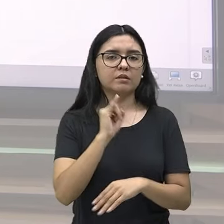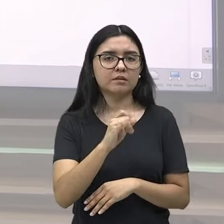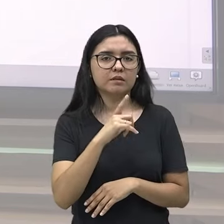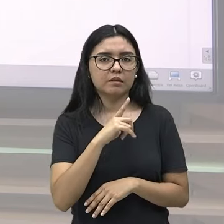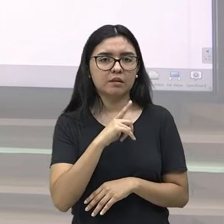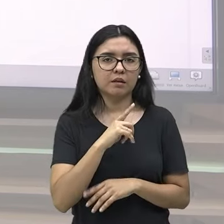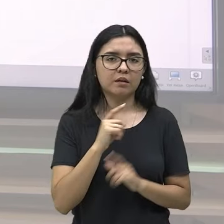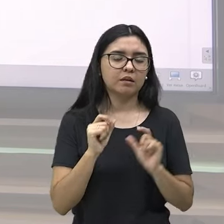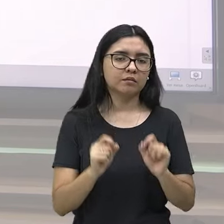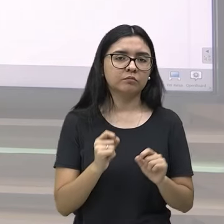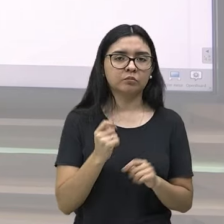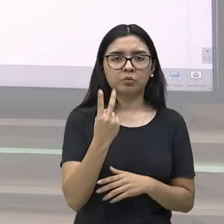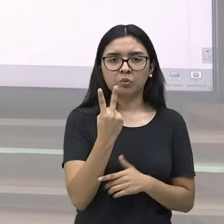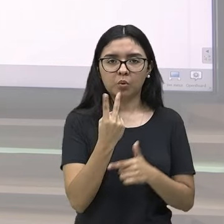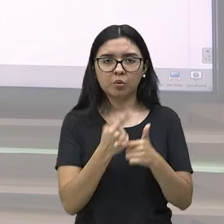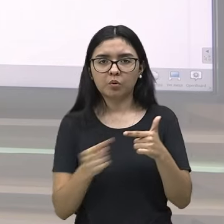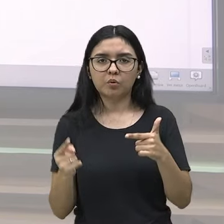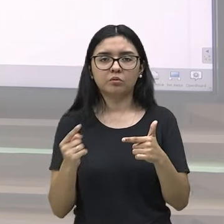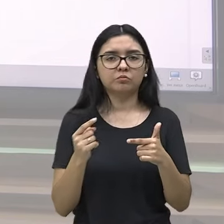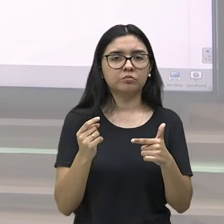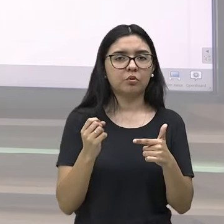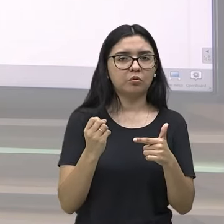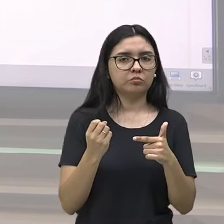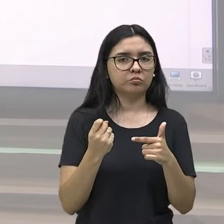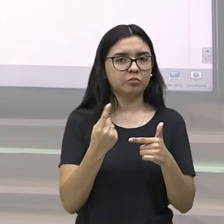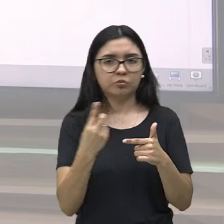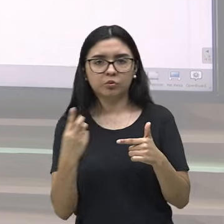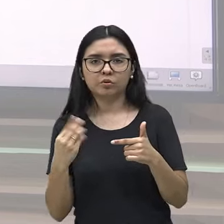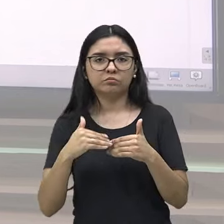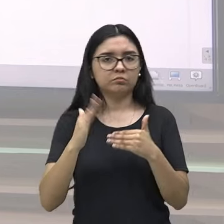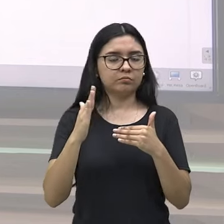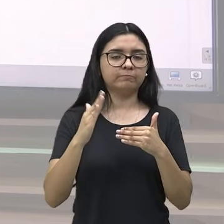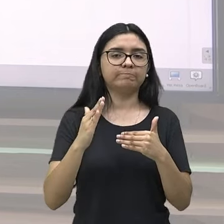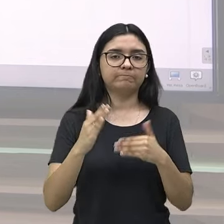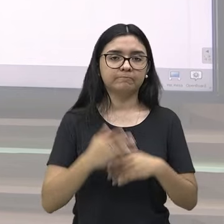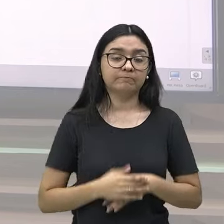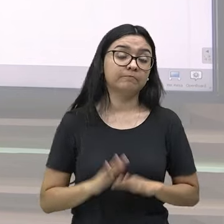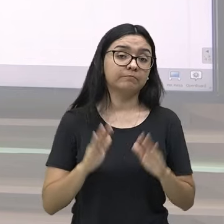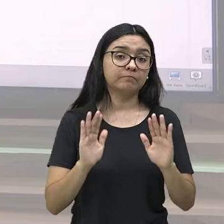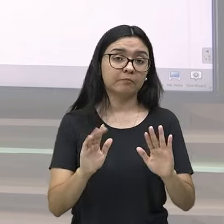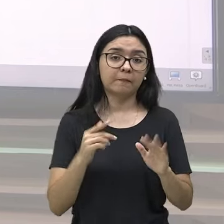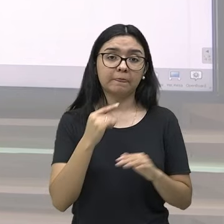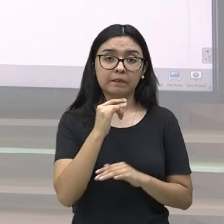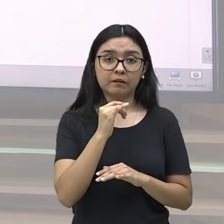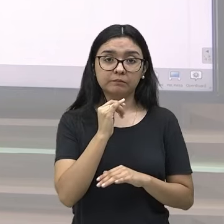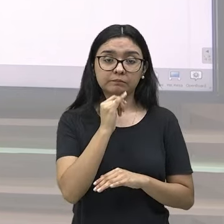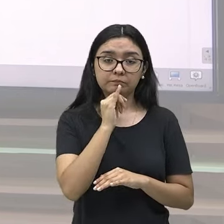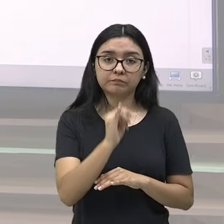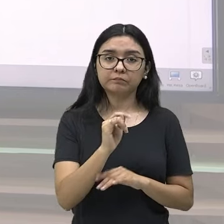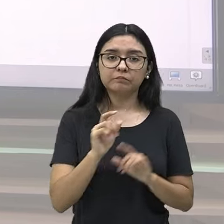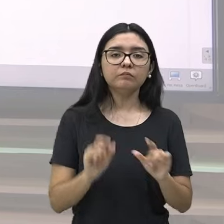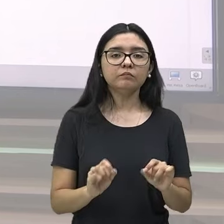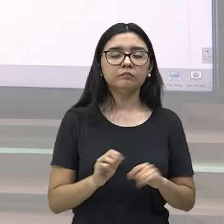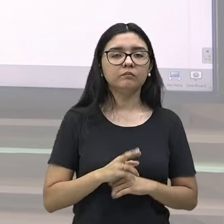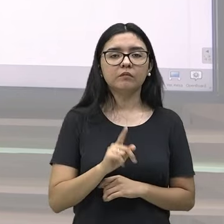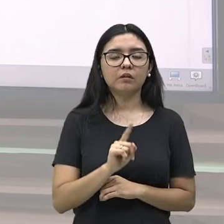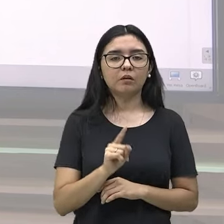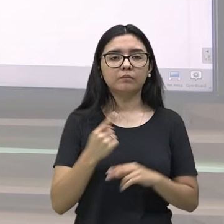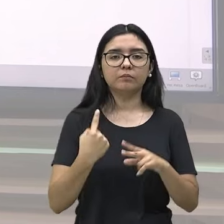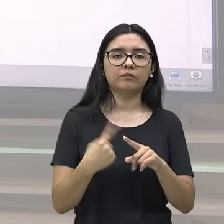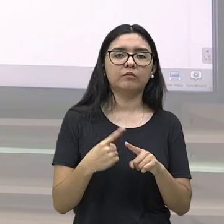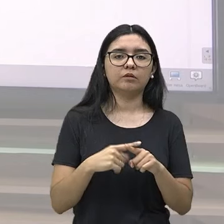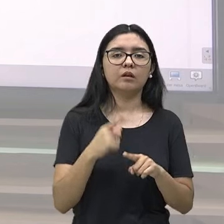apenas 2 divisores ou tem mais de 2 divisores? E aí, pessoal, vou dizer para você que não, tá bom? Por quê? Porque nós